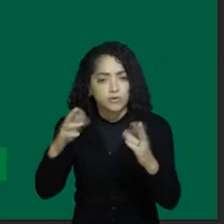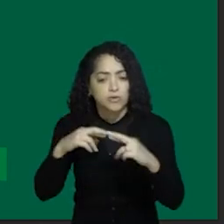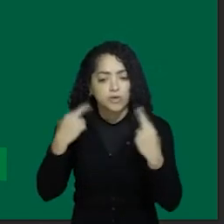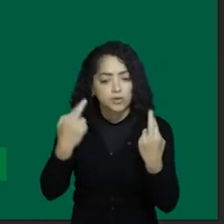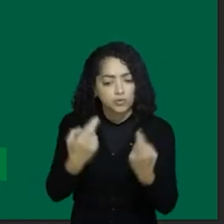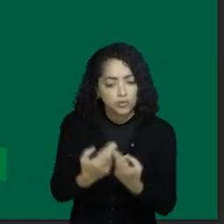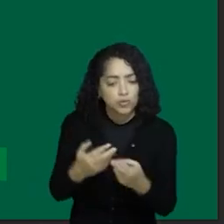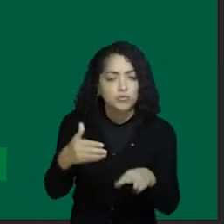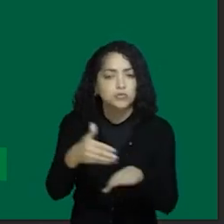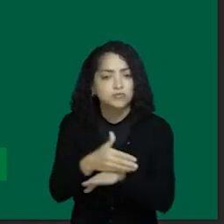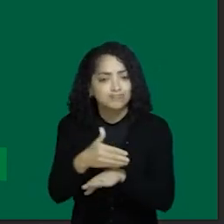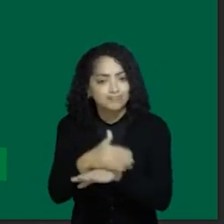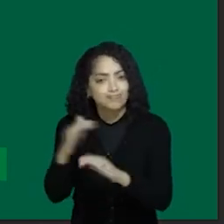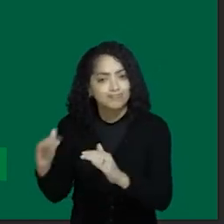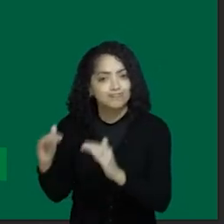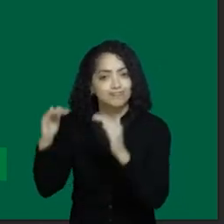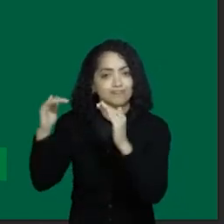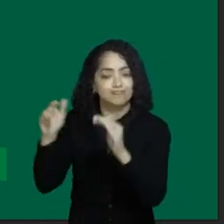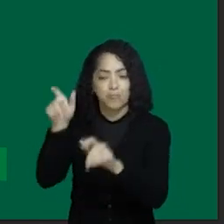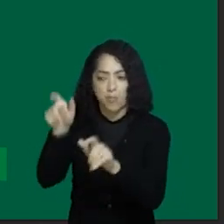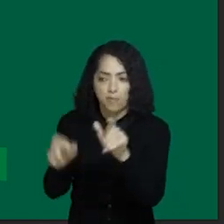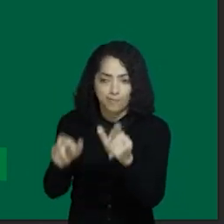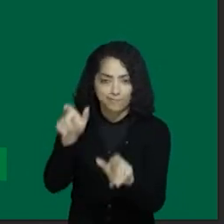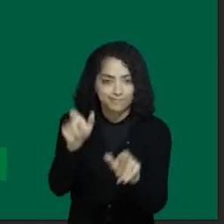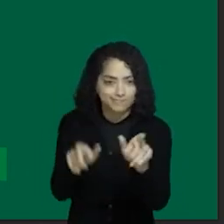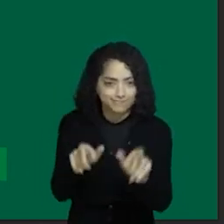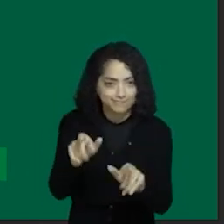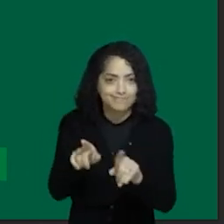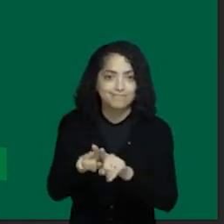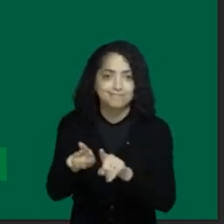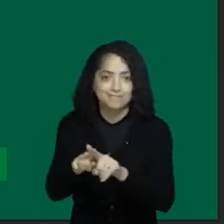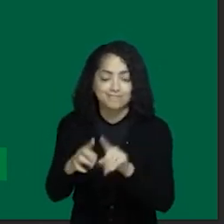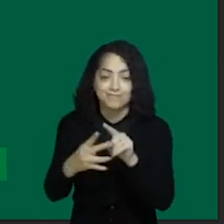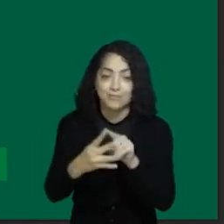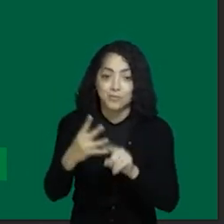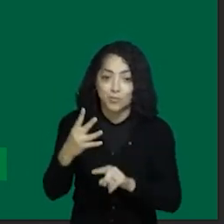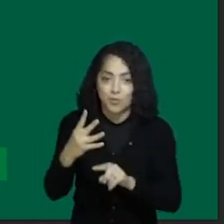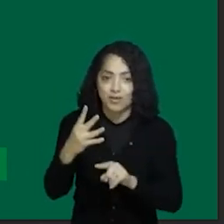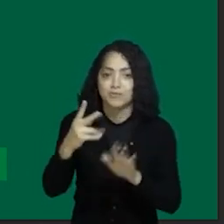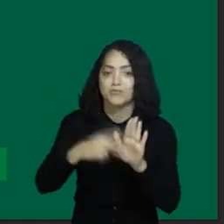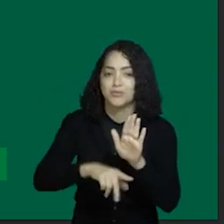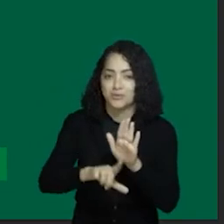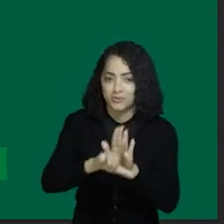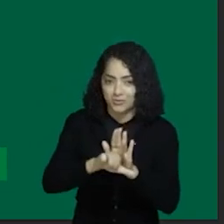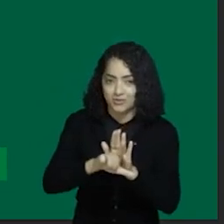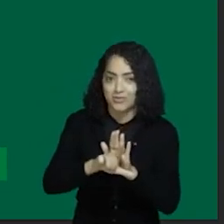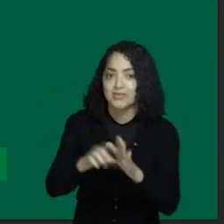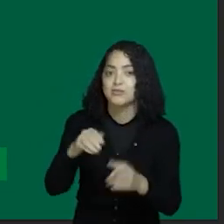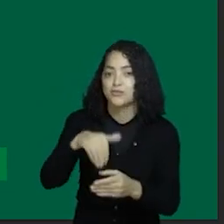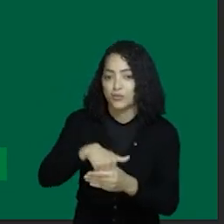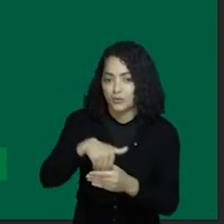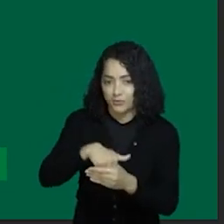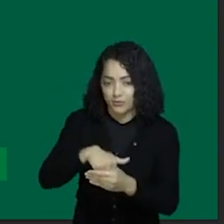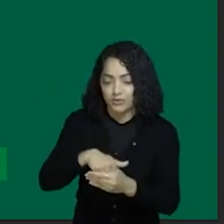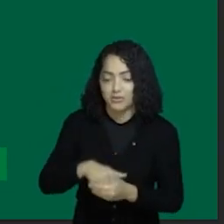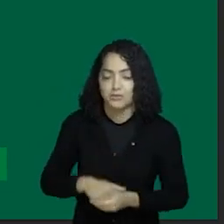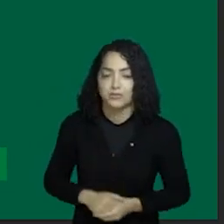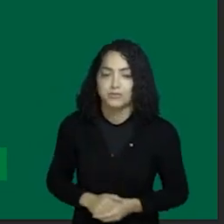de autoridades e também votamos 4 projetos de lei durante as